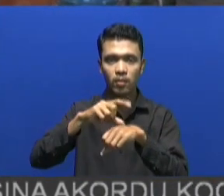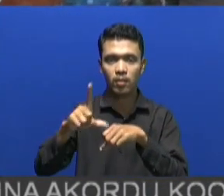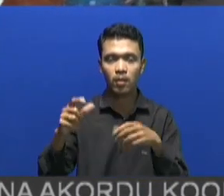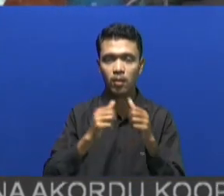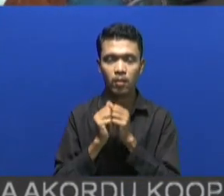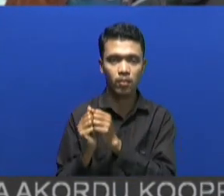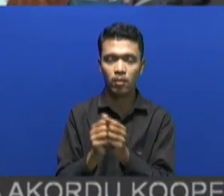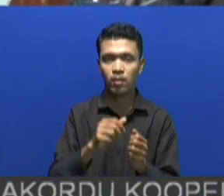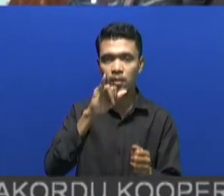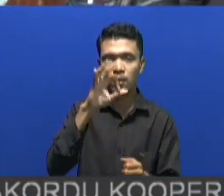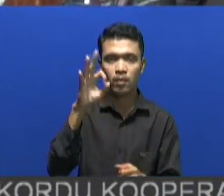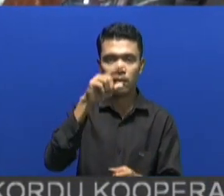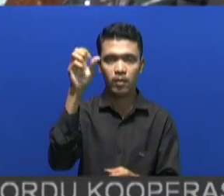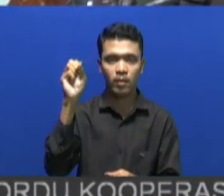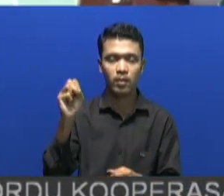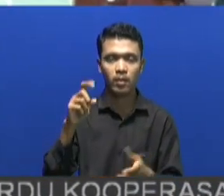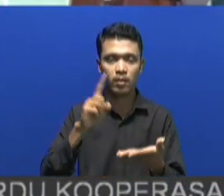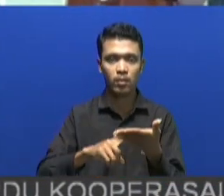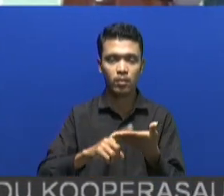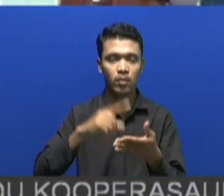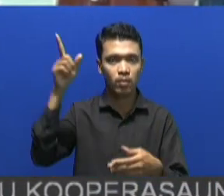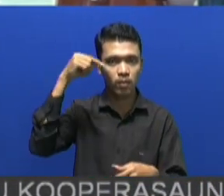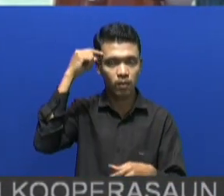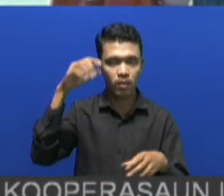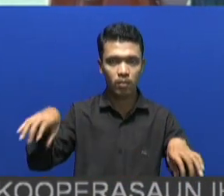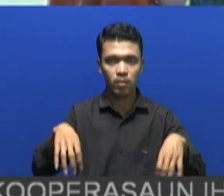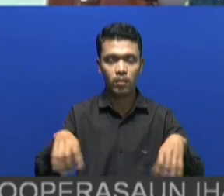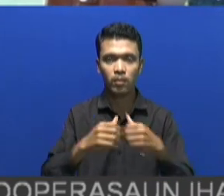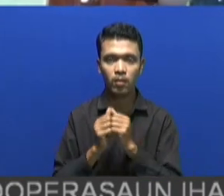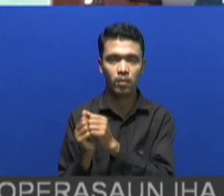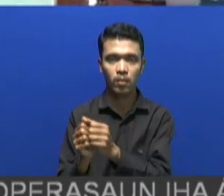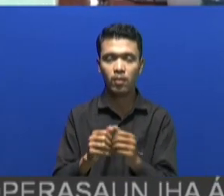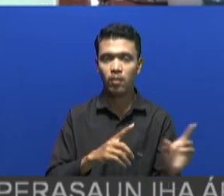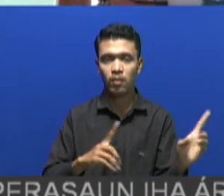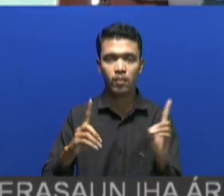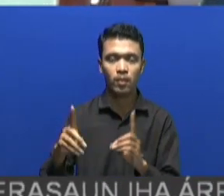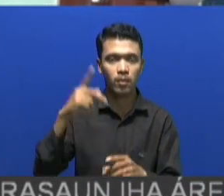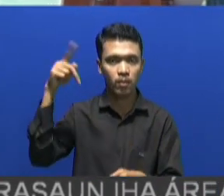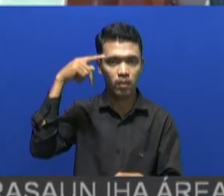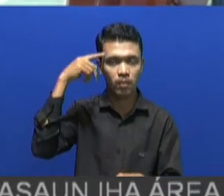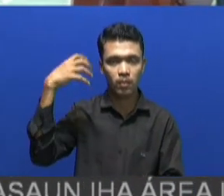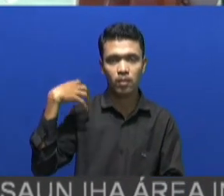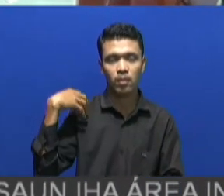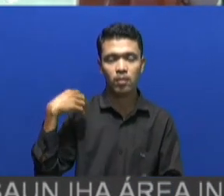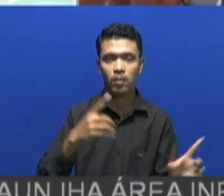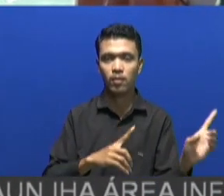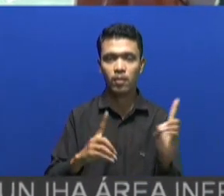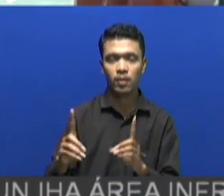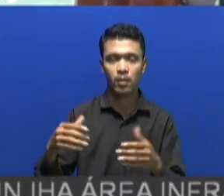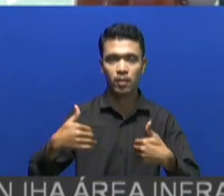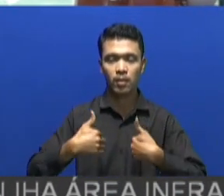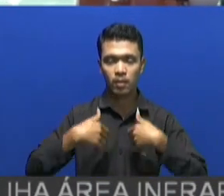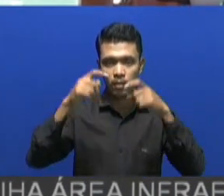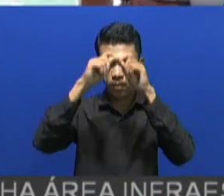IFS realizamos encontro com o governo a tu bele serviço a moto onde realiza política nebe instituto ne a tu implementa e a